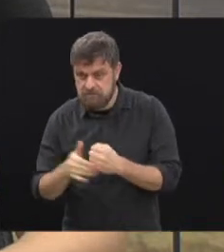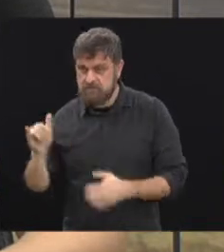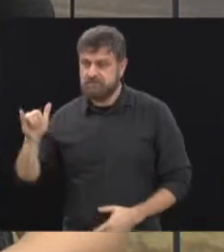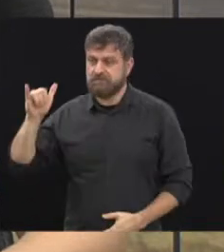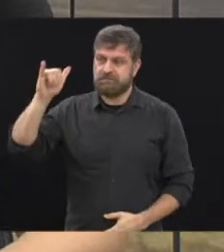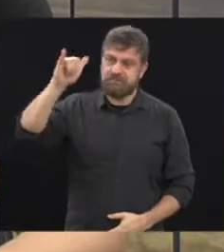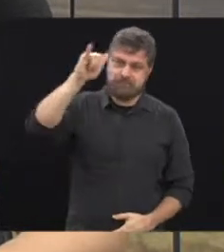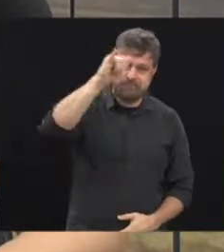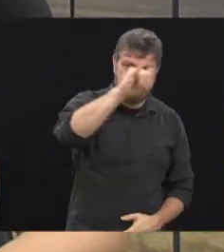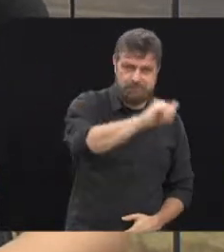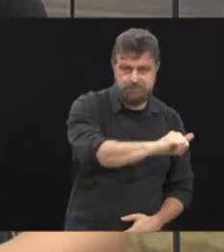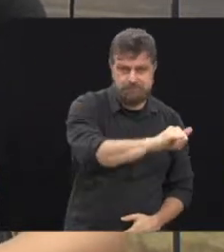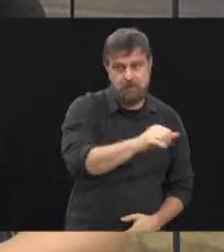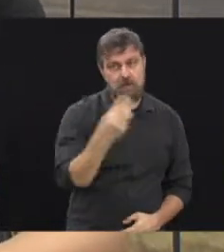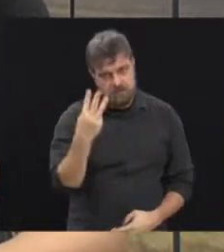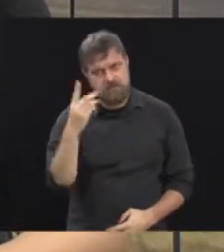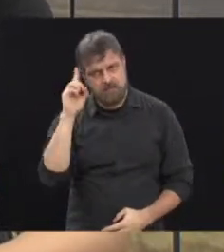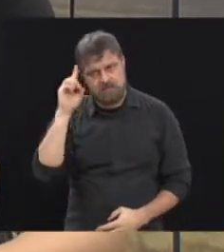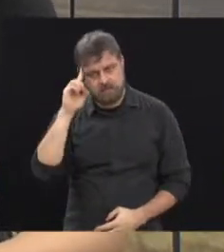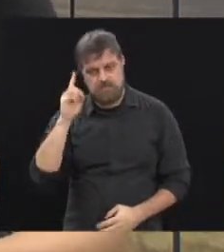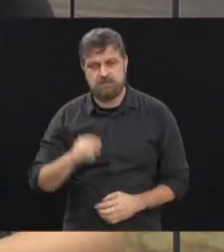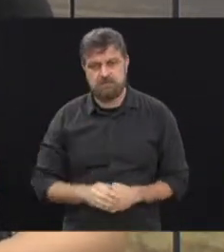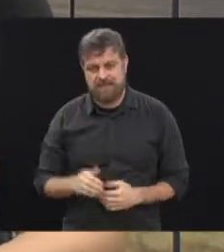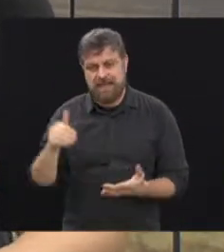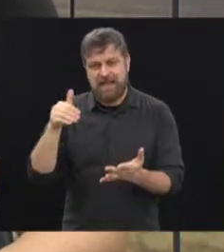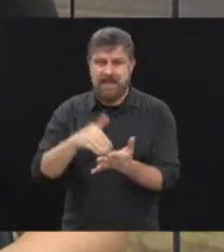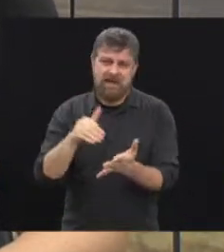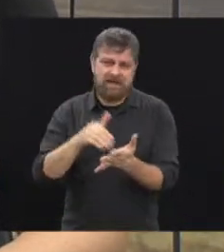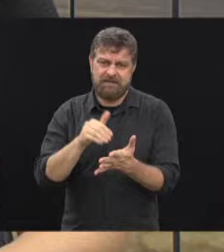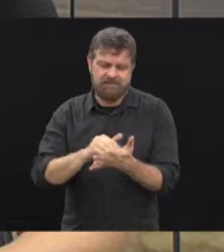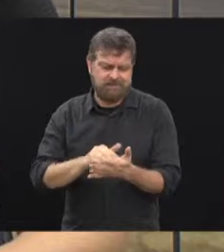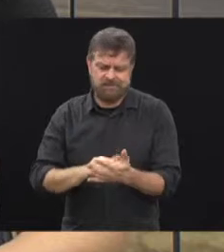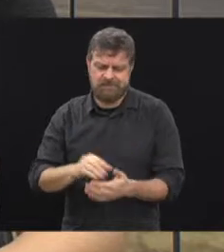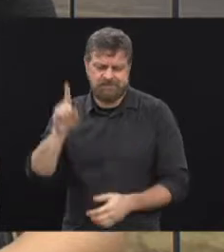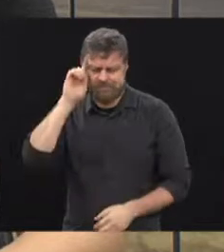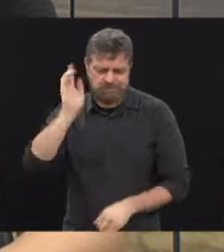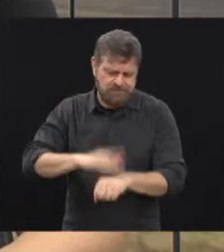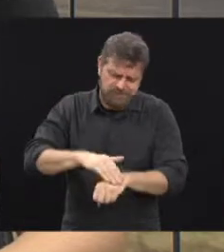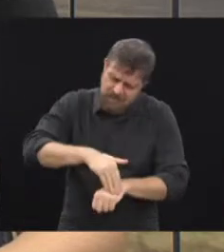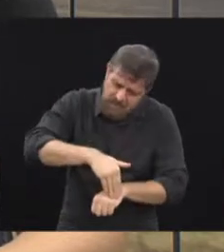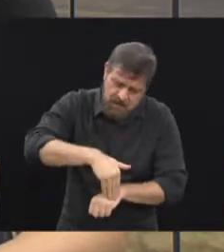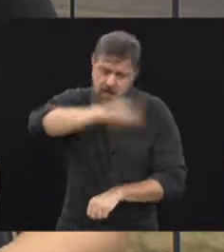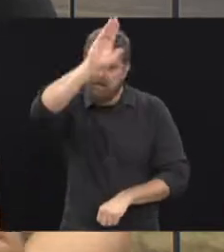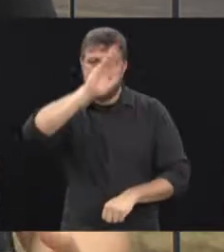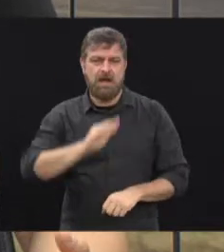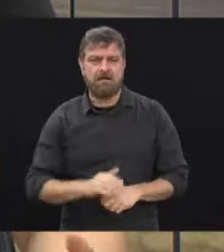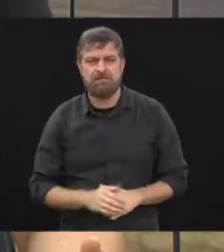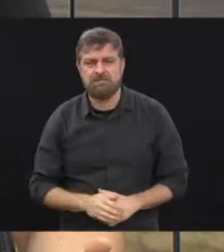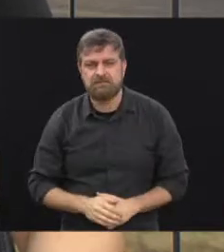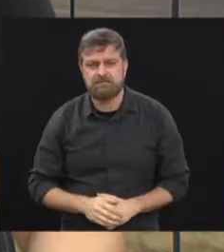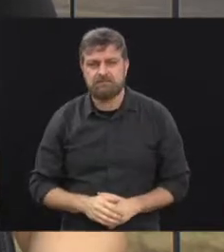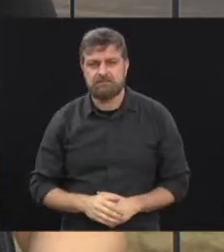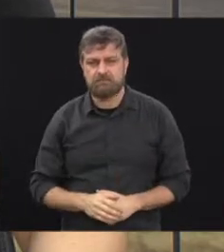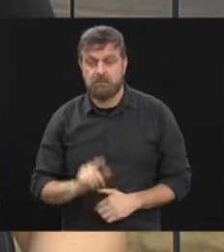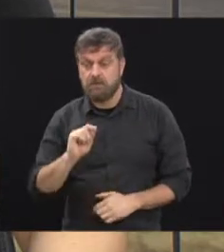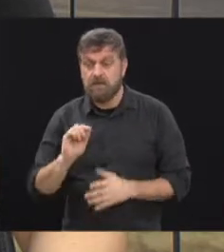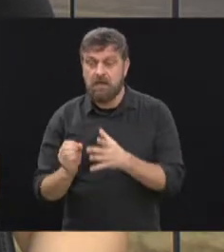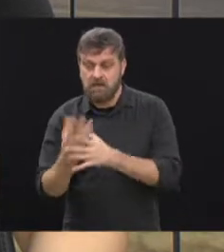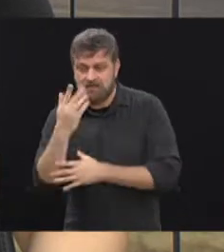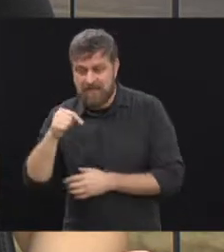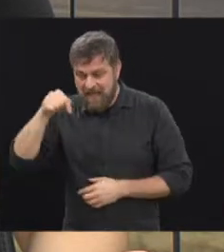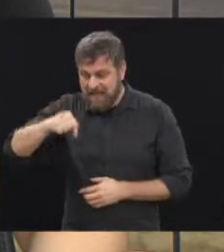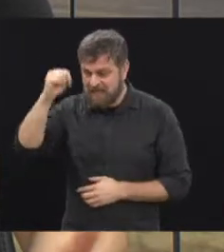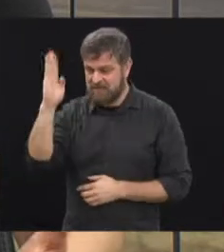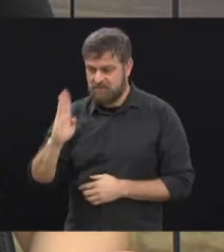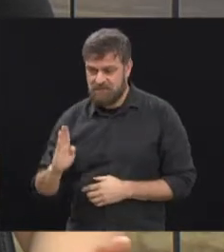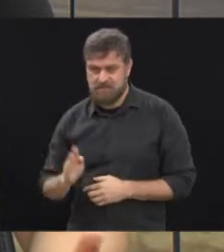chegar lá e ficar um dia, não vale a pena. Né? Até o máximo que ela quiser e puder. Mas o que acontece aqui no Brasil?